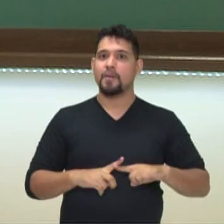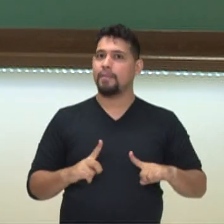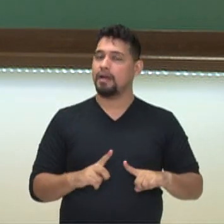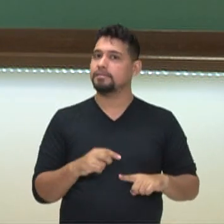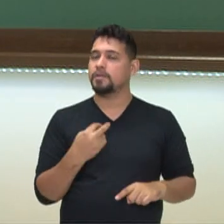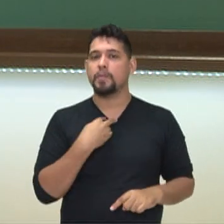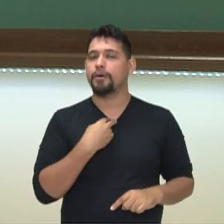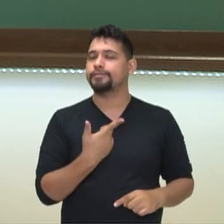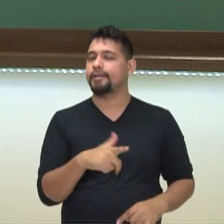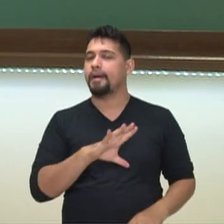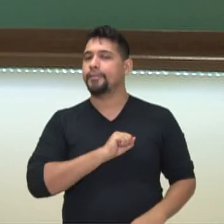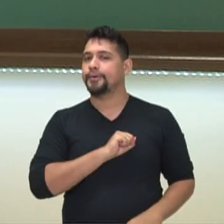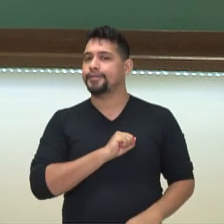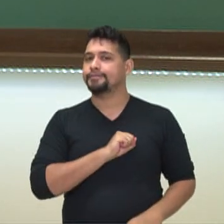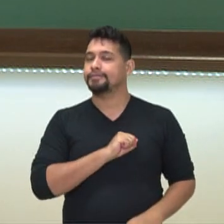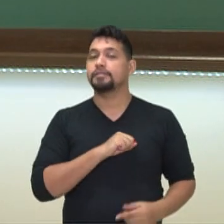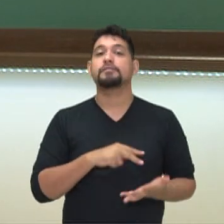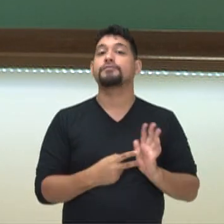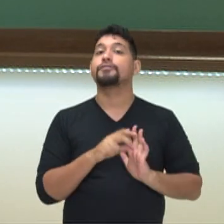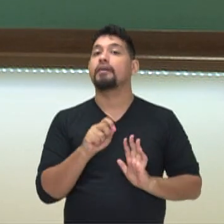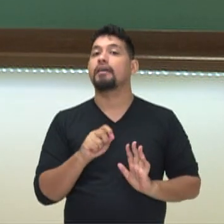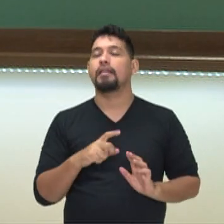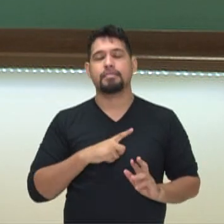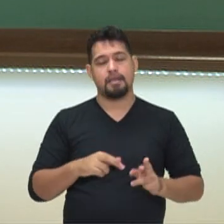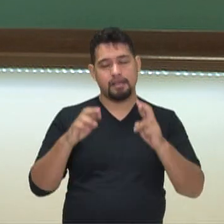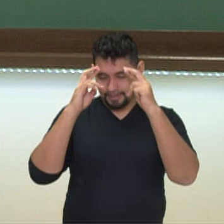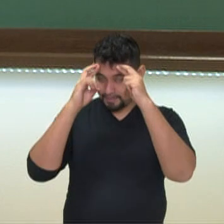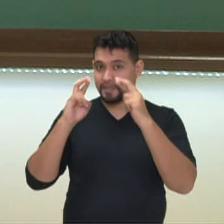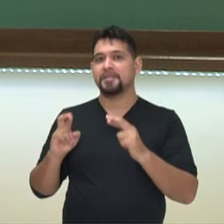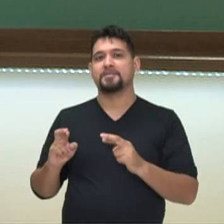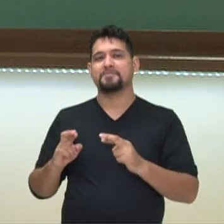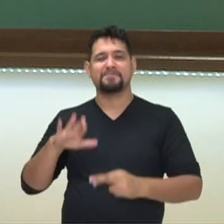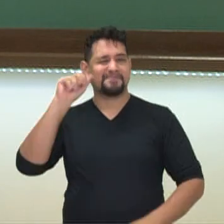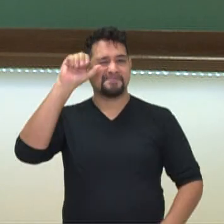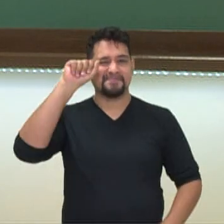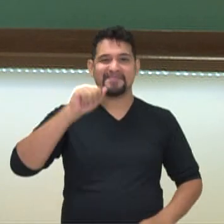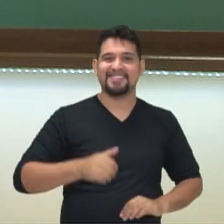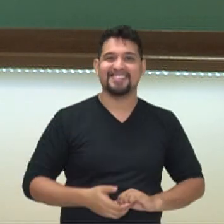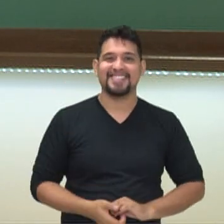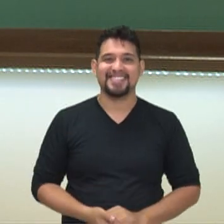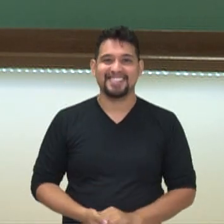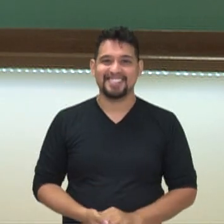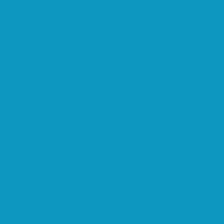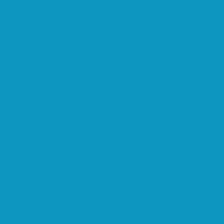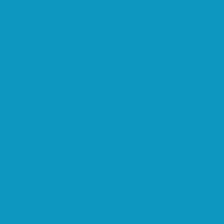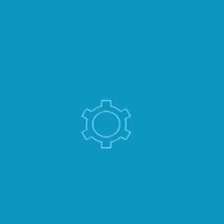se não puder ser amor, seja pelo menos respeito. Até a próxima aula.